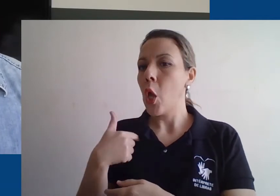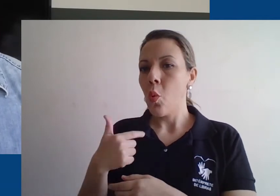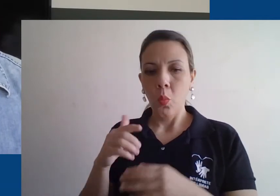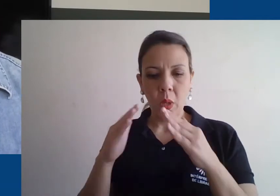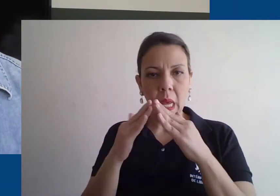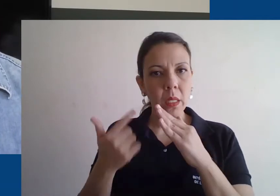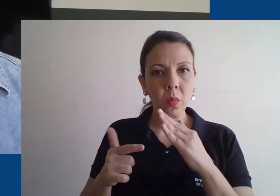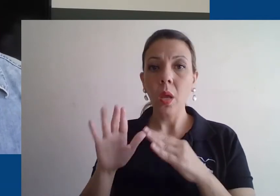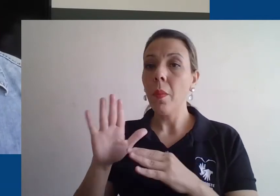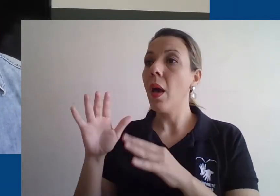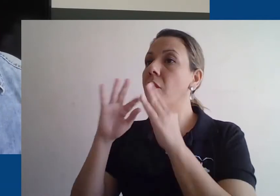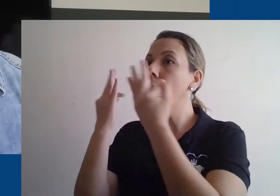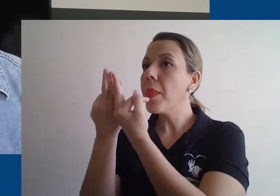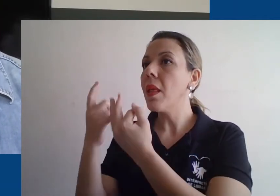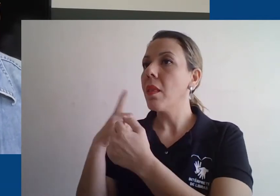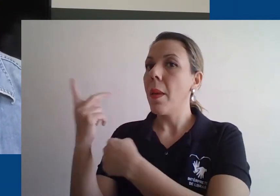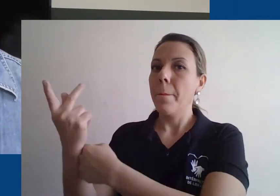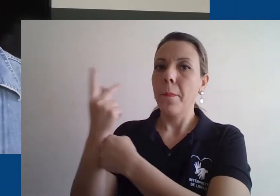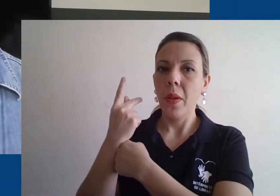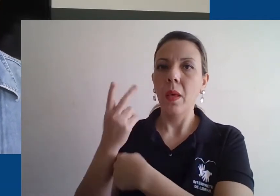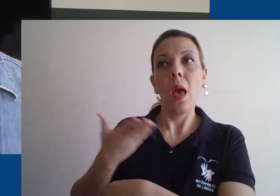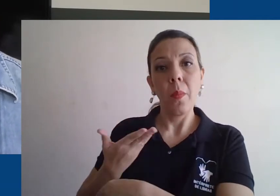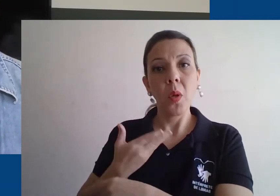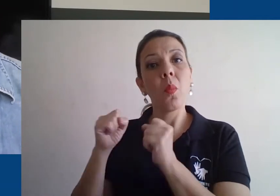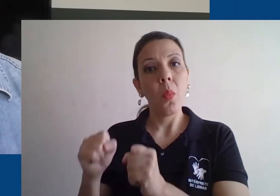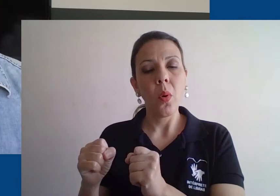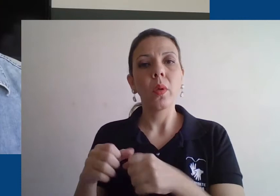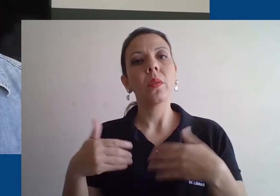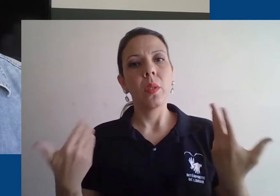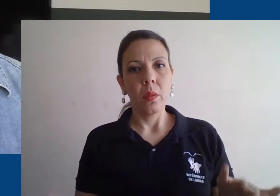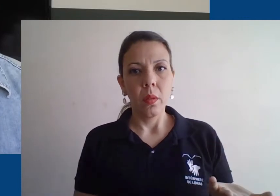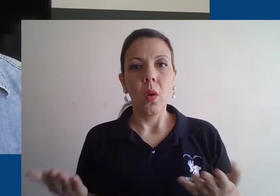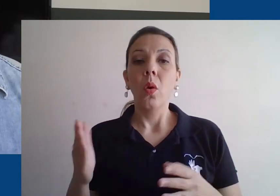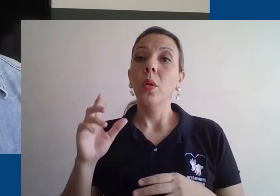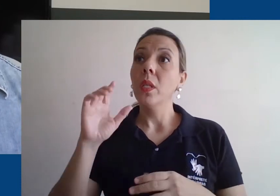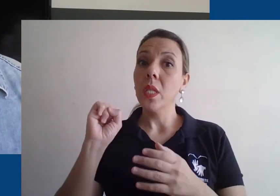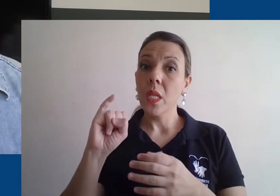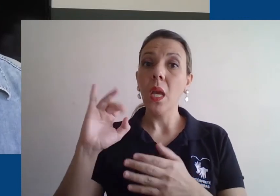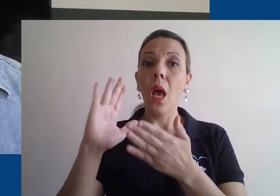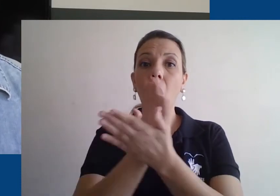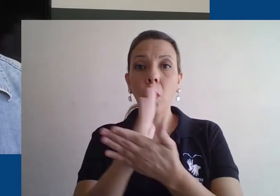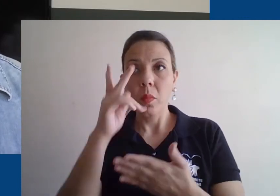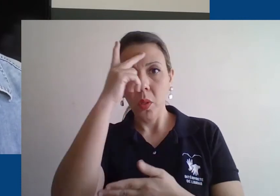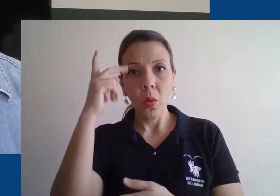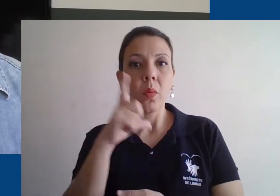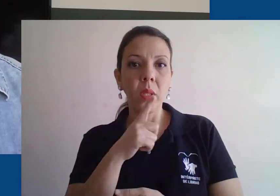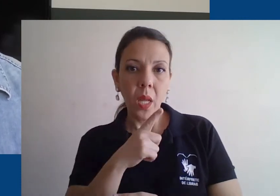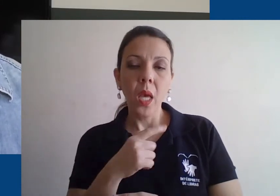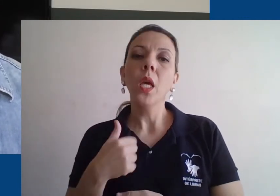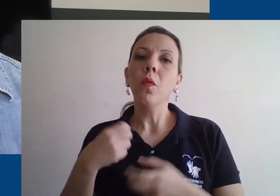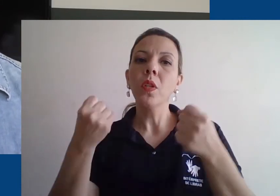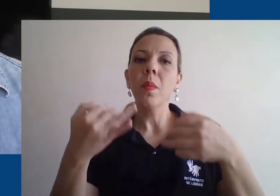têm com elas em casa, mas tem um familiar que tem, que pode pedir emprestado. Então, apesar de saber que essa não é a realidade de muita gente, como